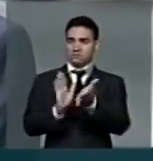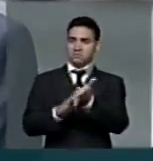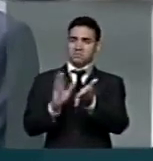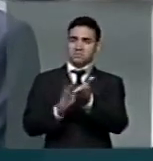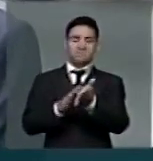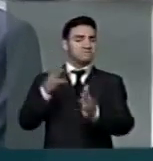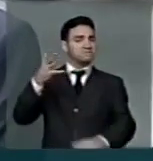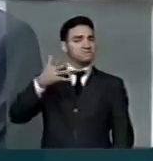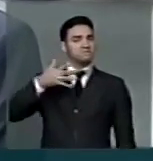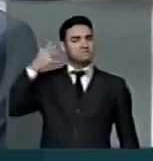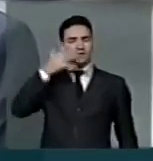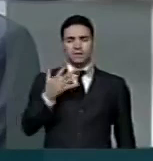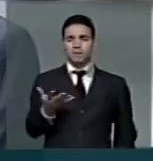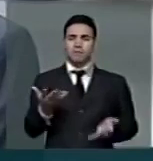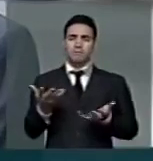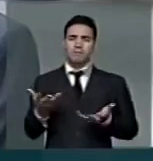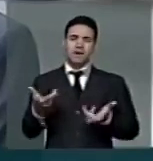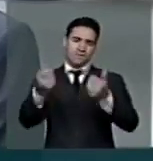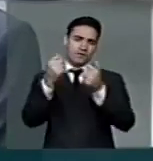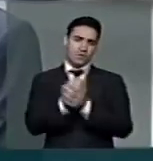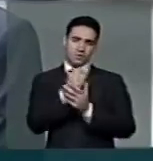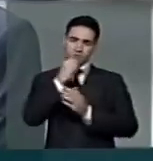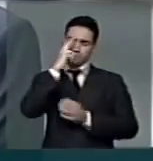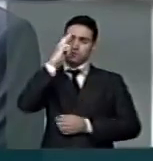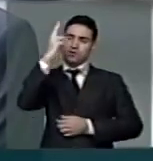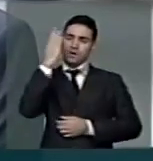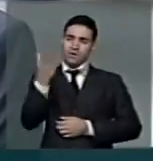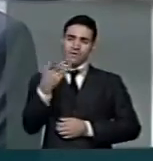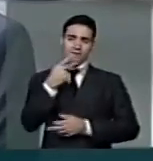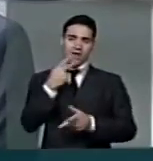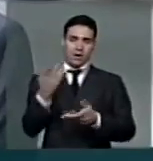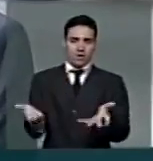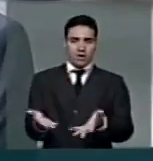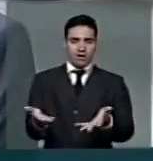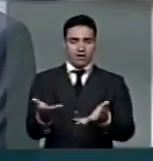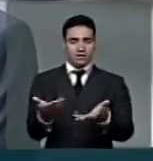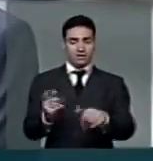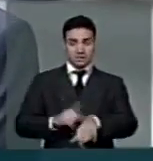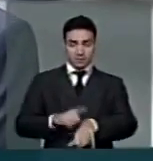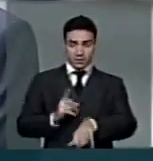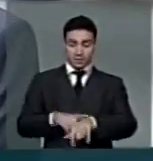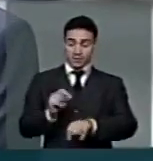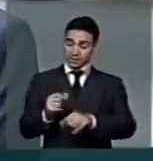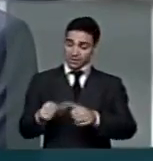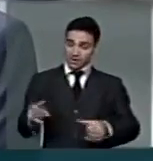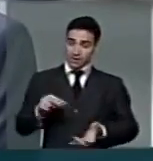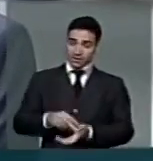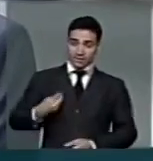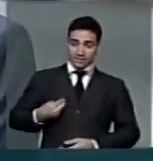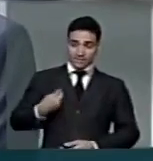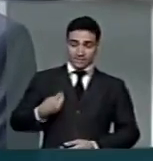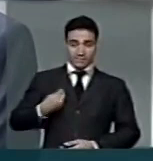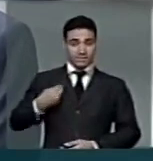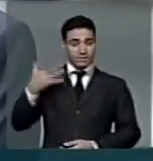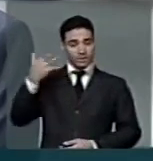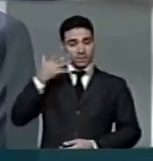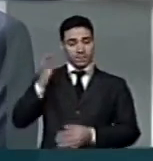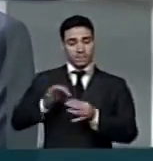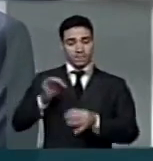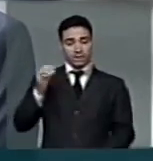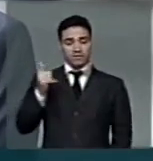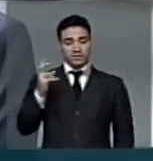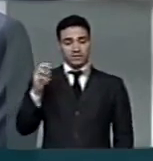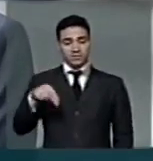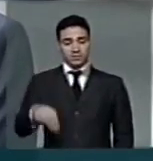pelo pronunciamento brilhante que Vossa Excelência faz neste momento em que ocupa a tribuna para o seu grande